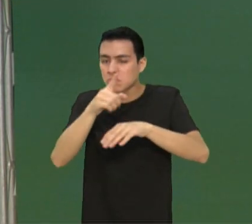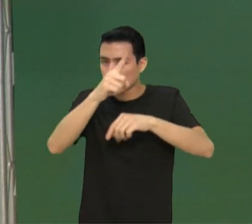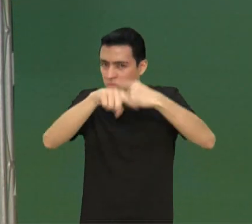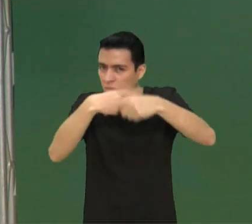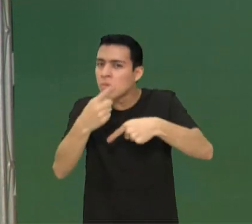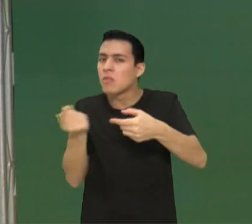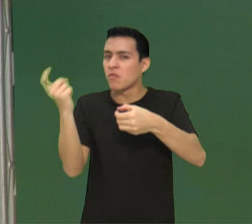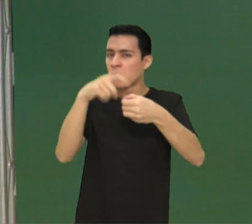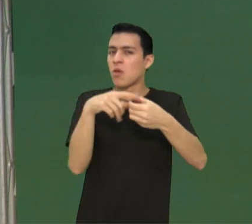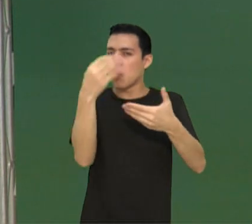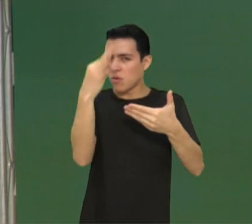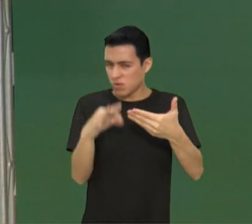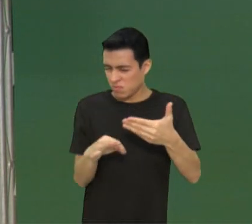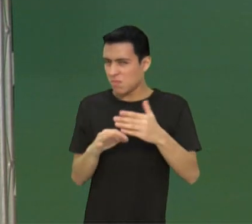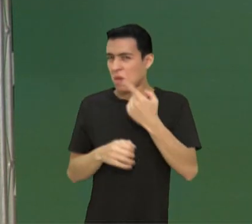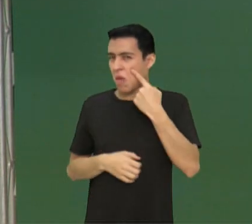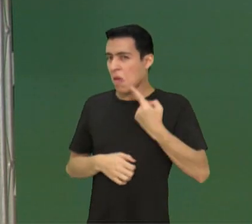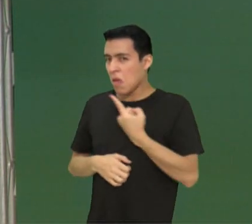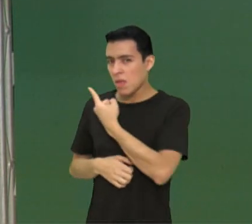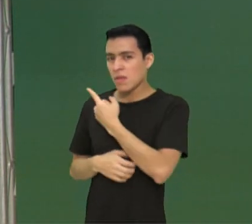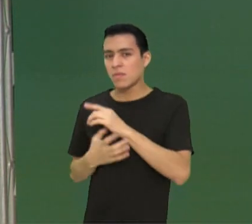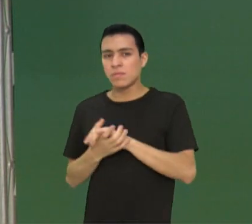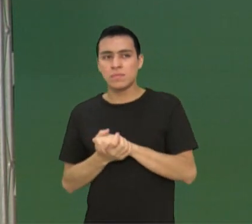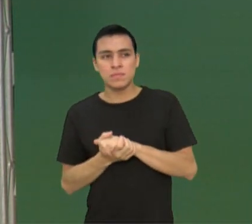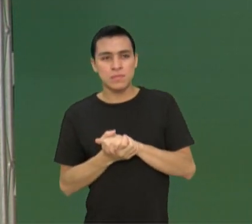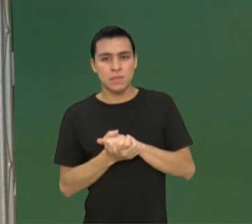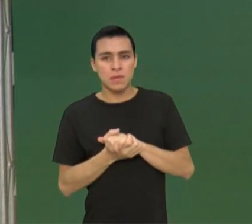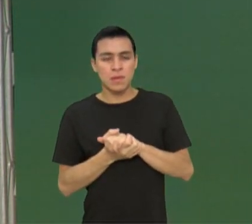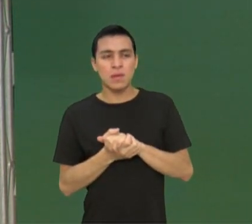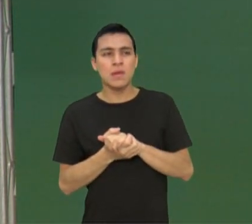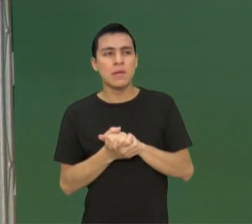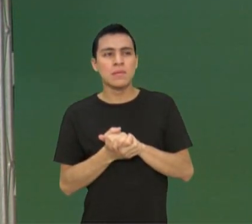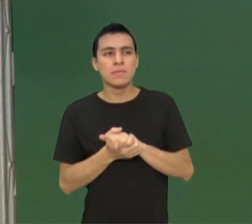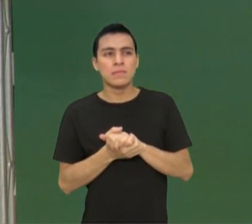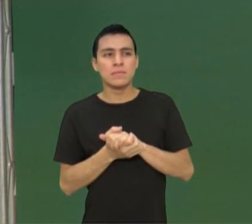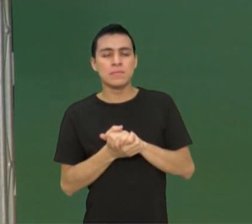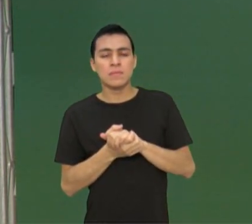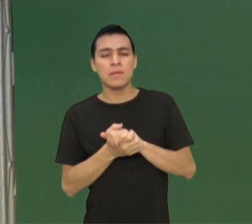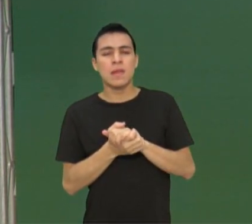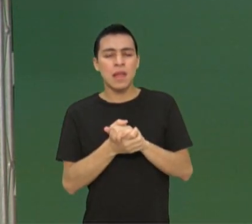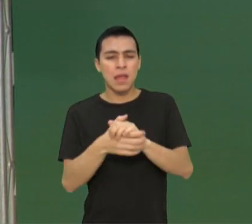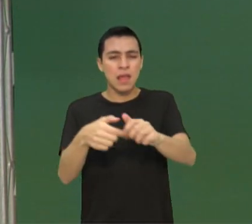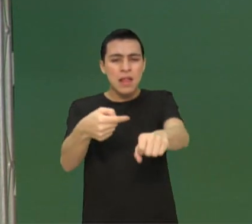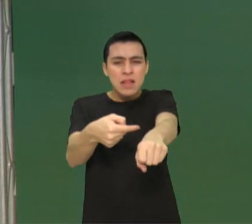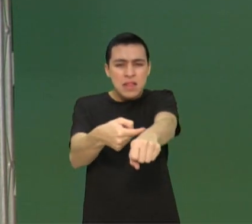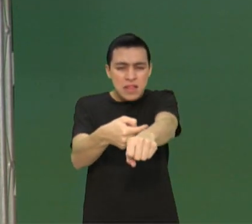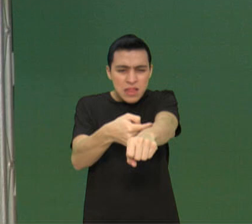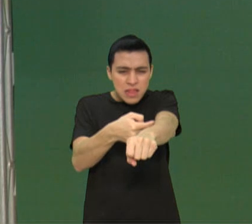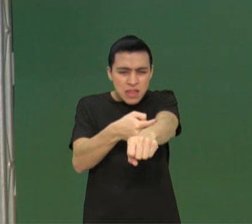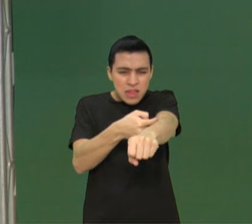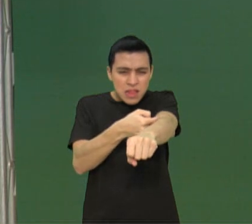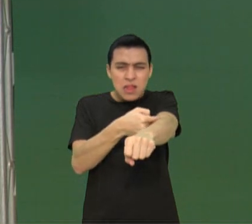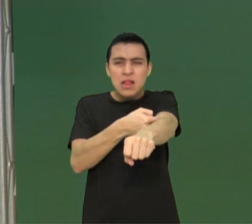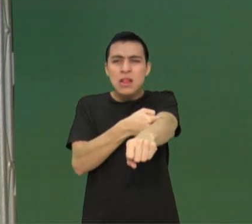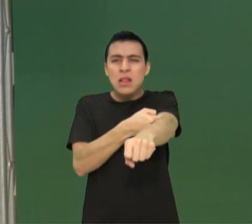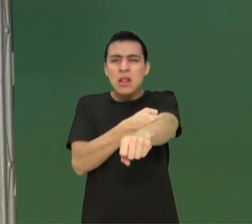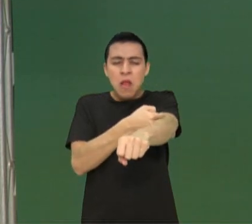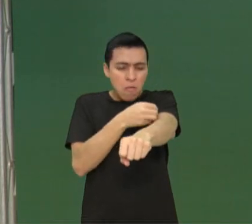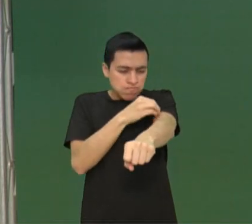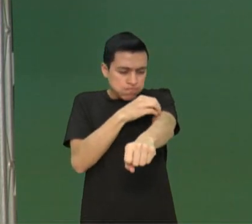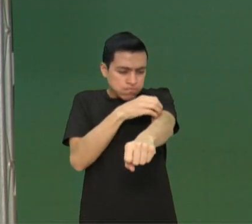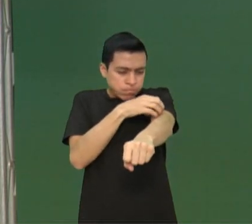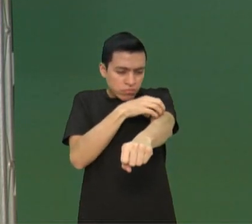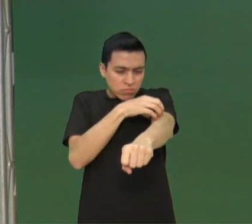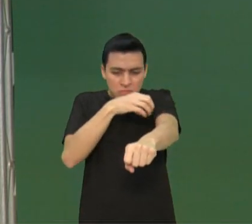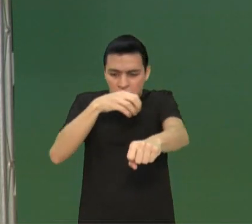corrigindo. Universidade de Fortaleza, no Ceará. As fibras musculares estriadas armazenam um